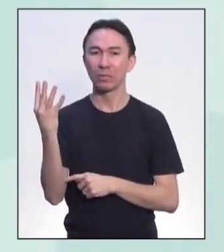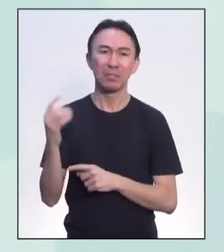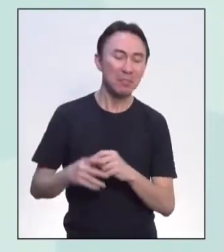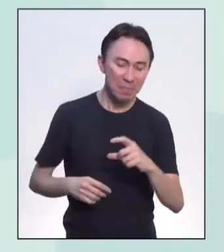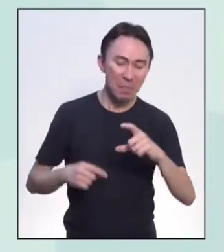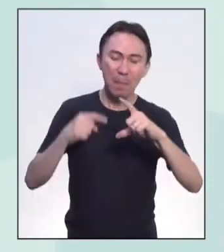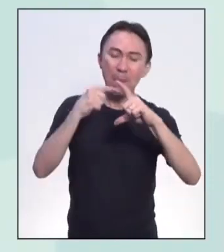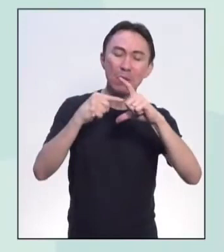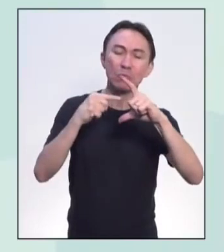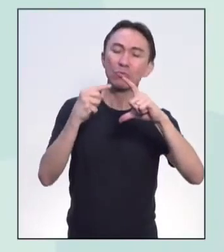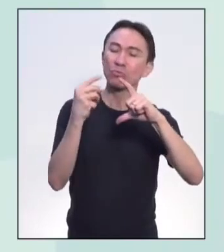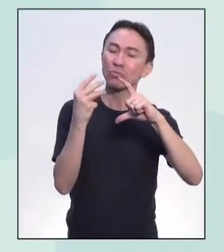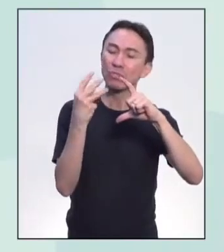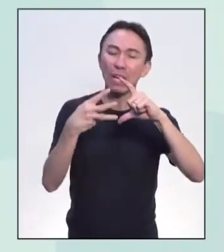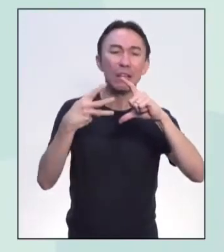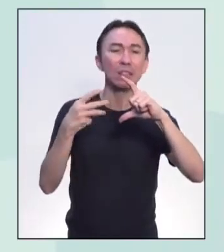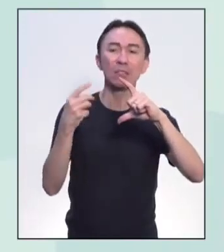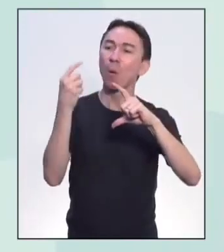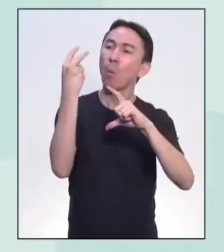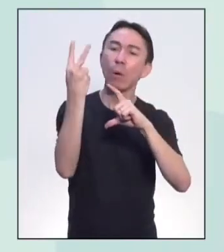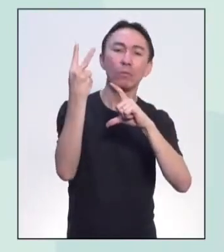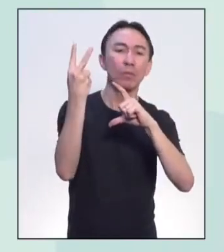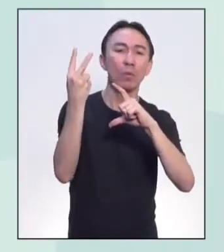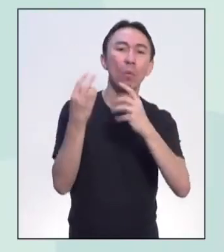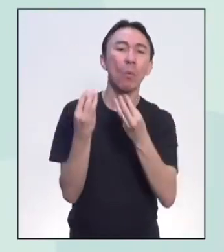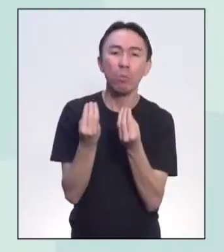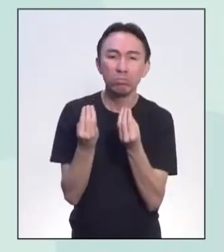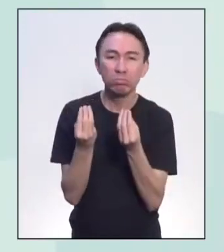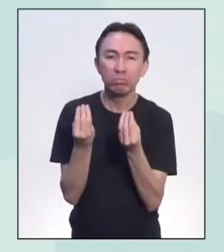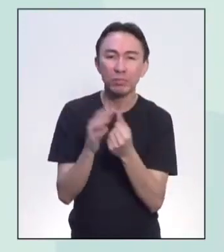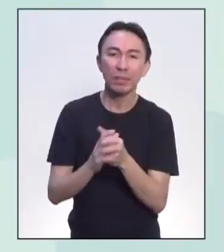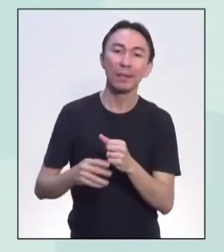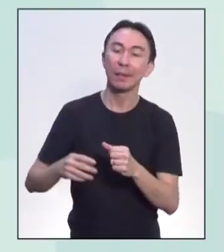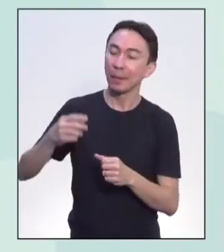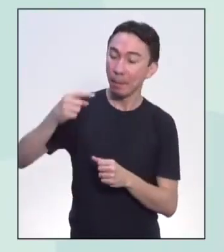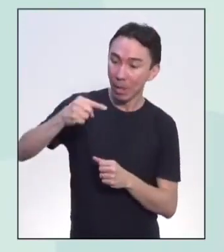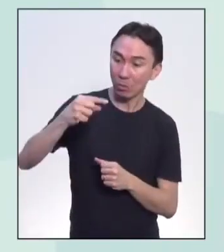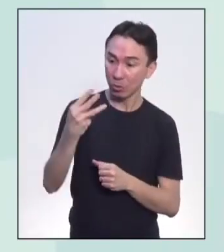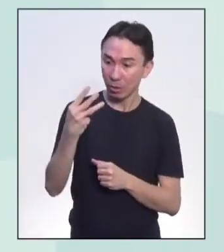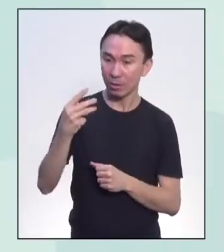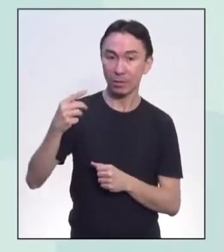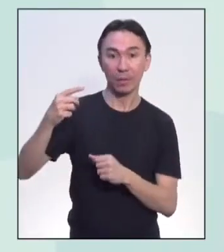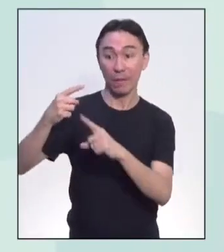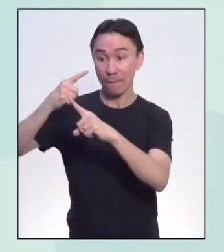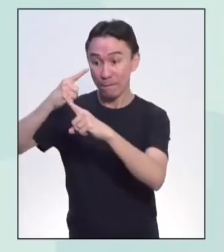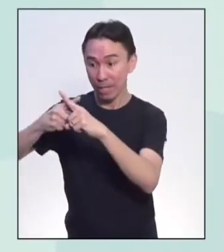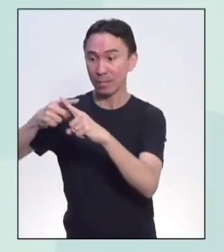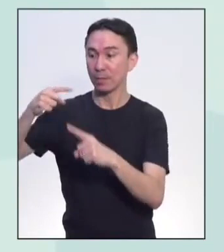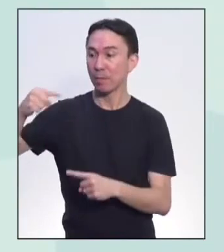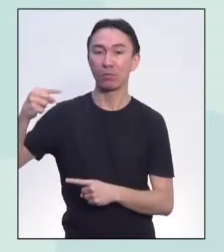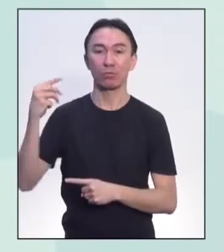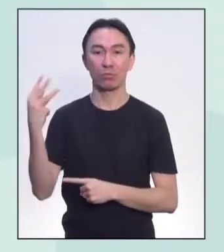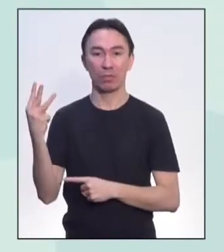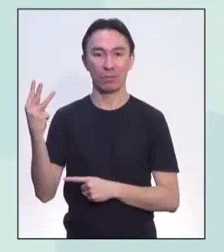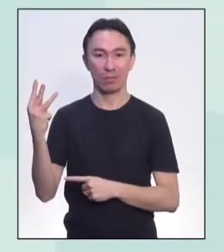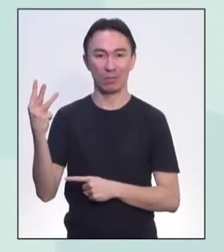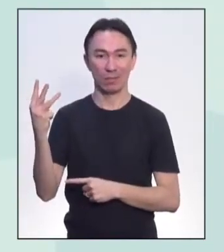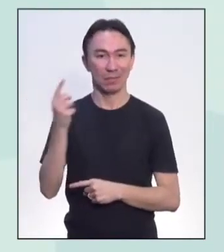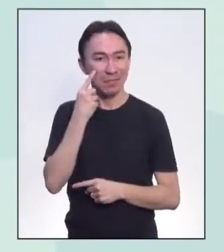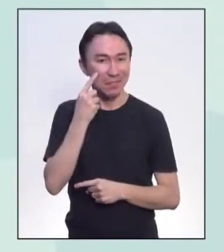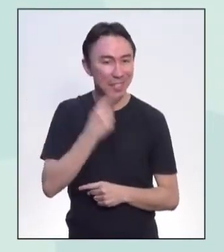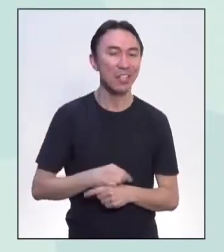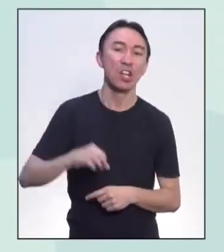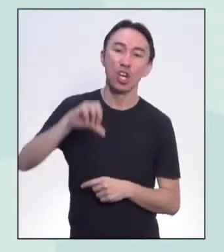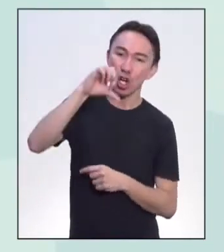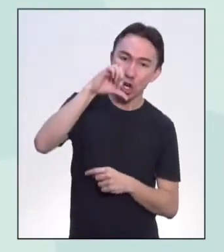3 elevado ao quadrado? Menos 3 vezes menos 3. Sinais iguais, mais 3 vezes 3, 9. Então, ficou